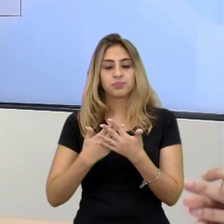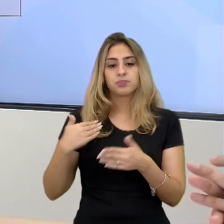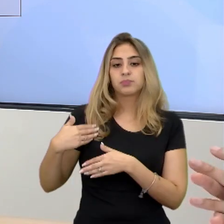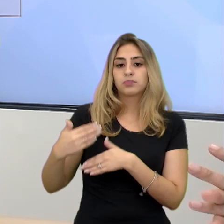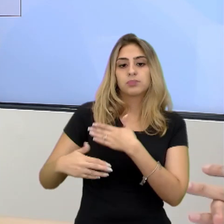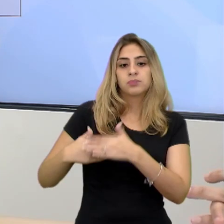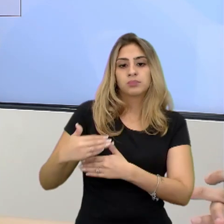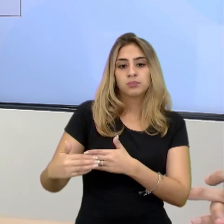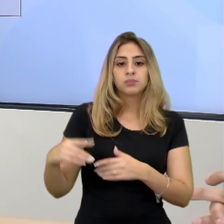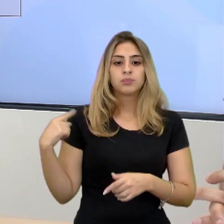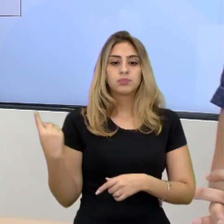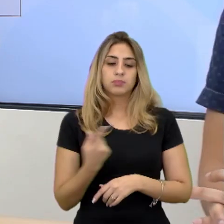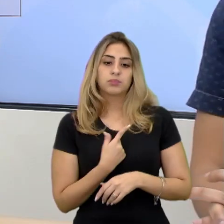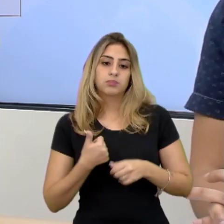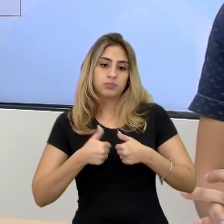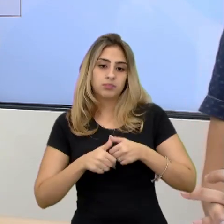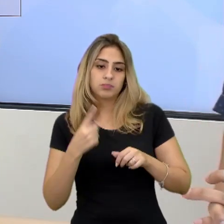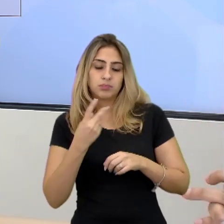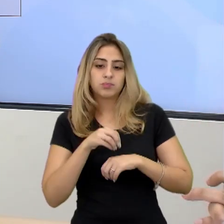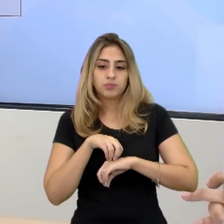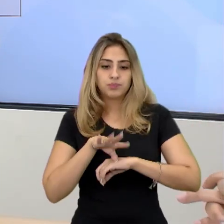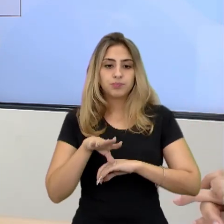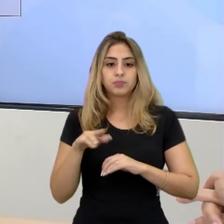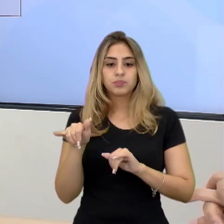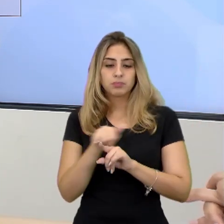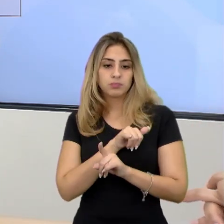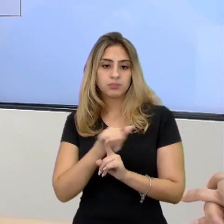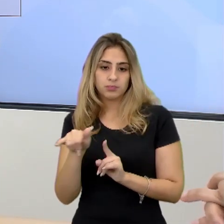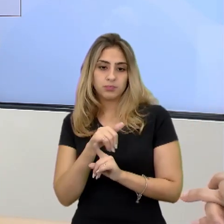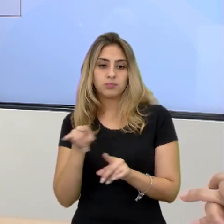desenvolvimento, nós vamos sugerir